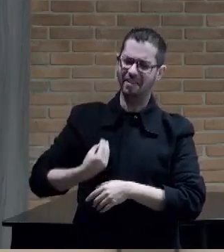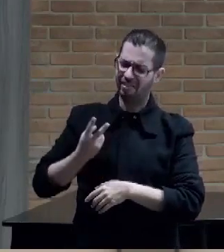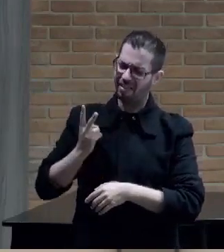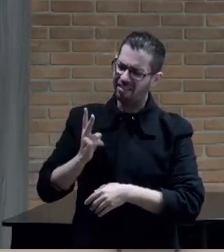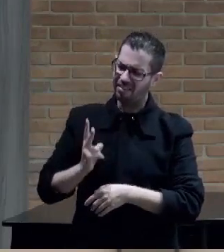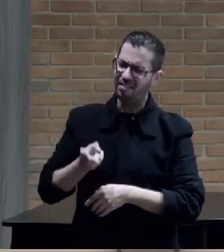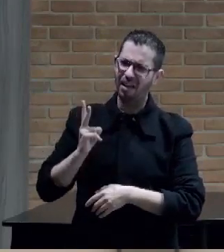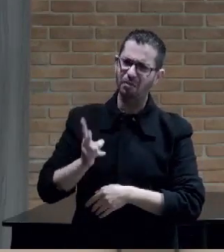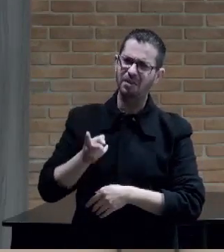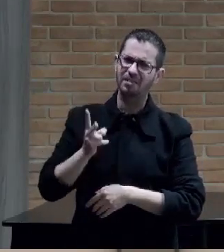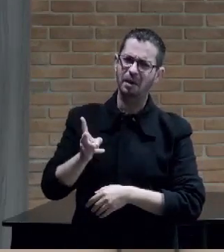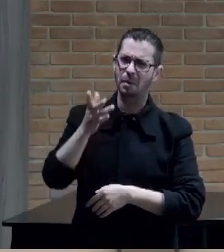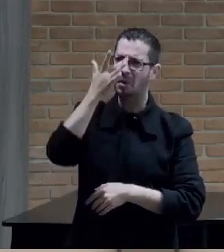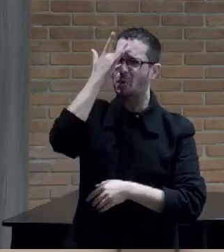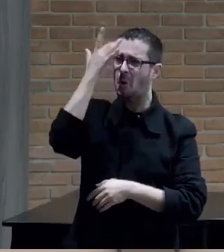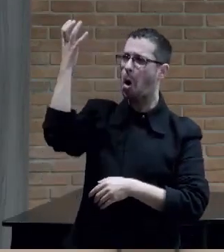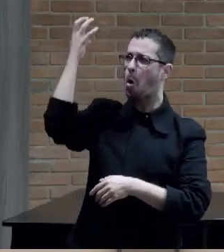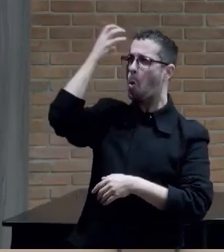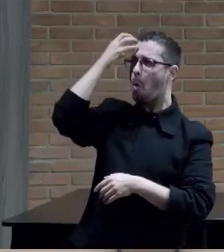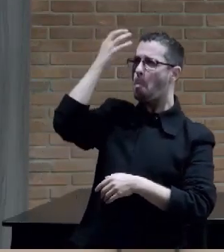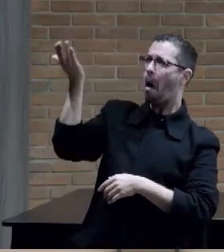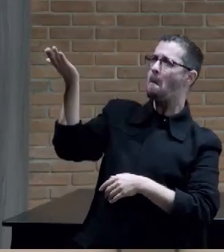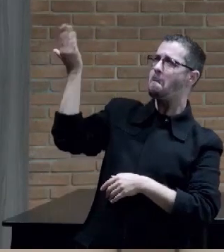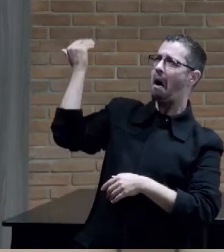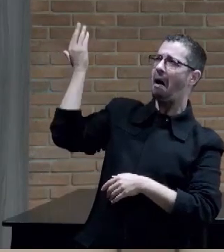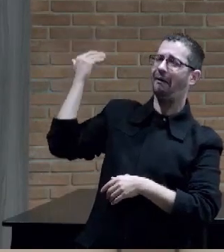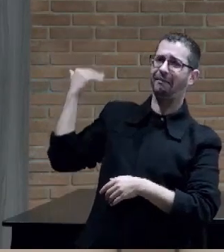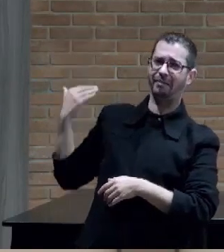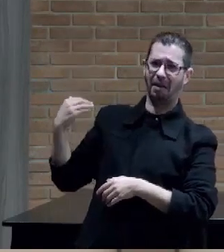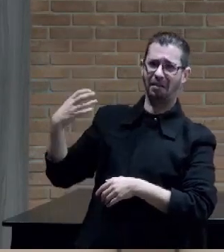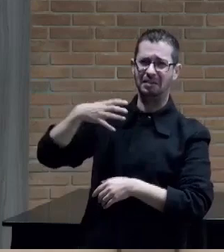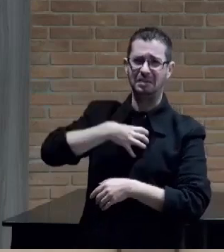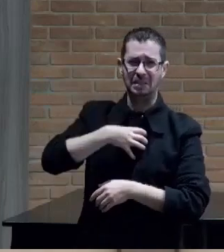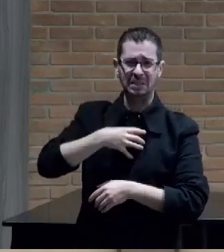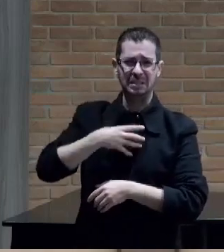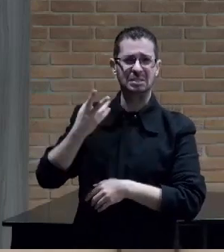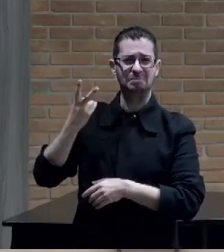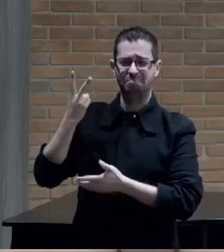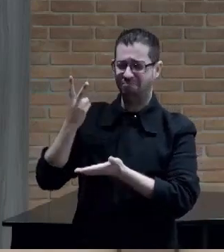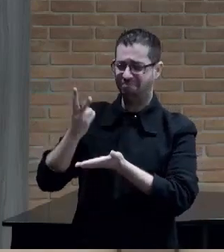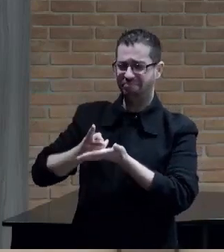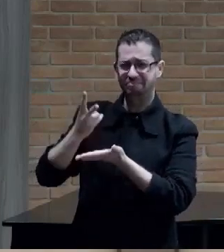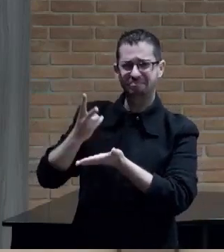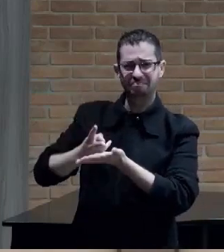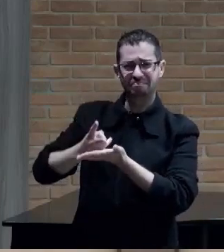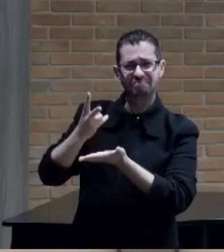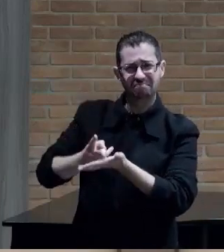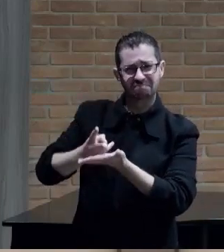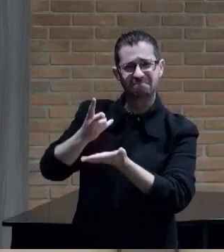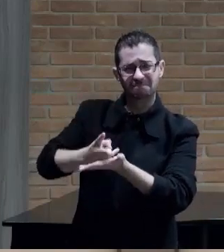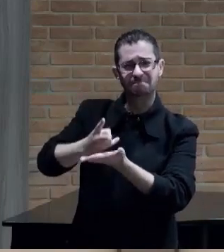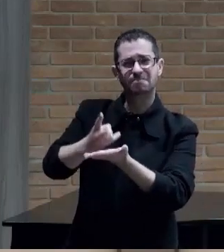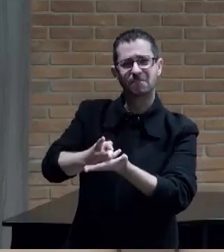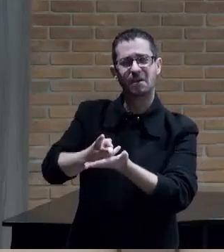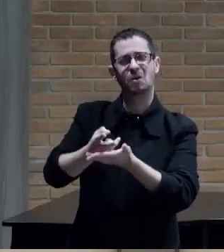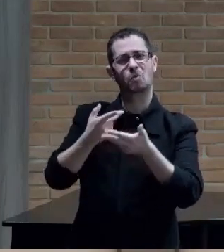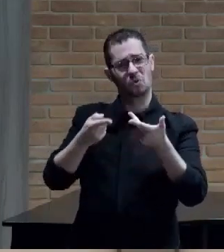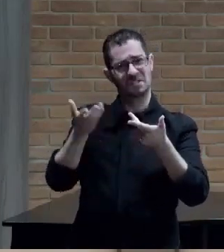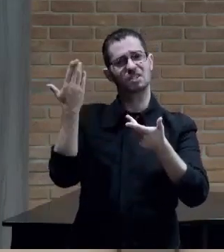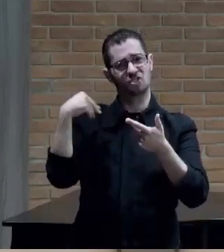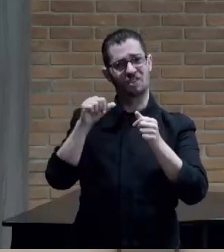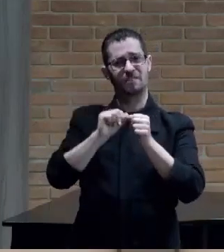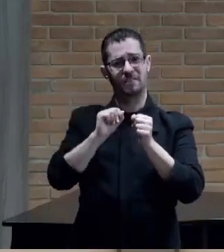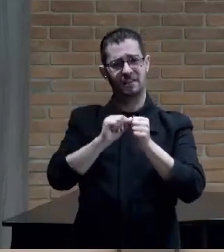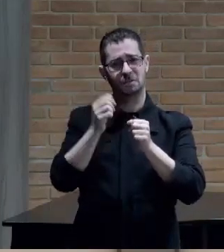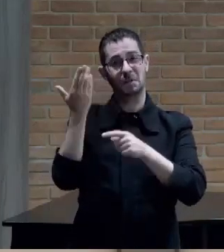alguma culpa que elas carregam? Por algo que elas fizeram, ou por algo que até fizeram para